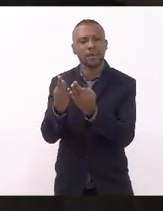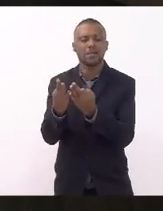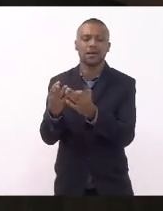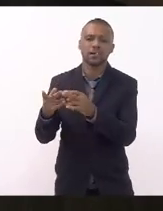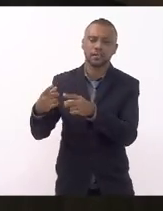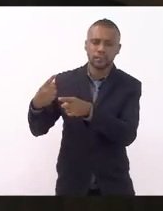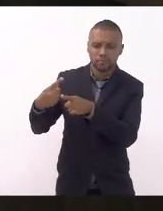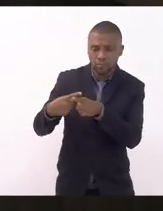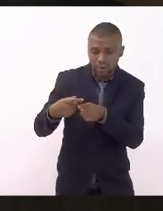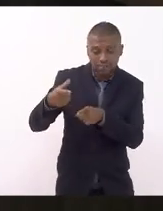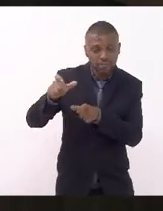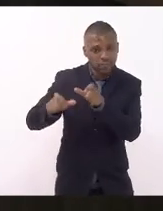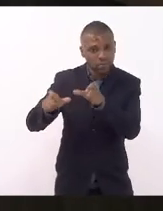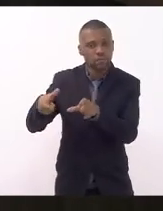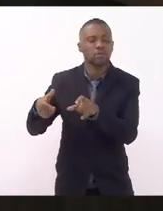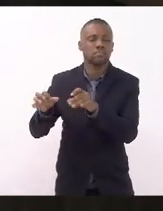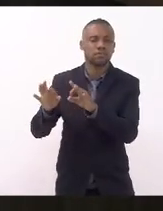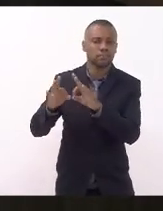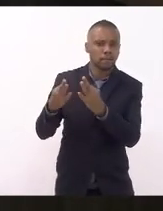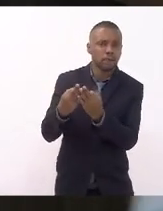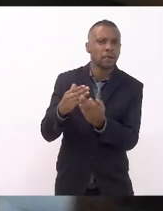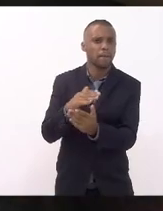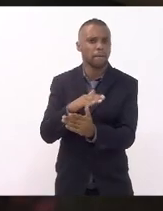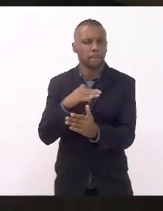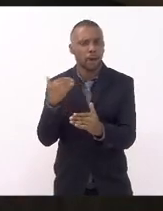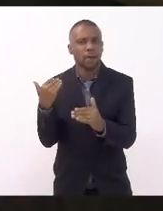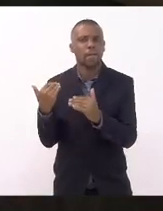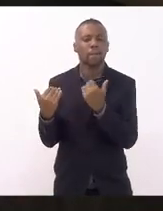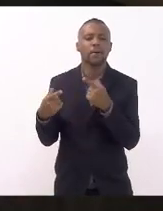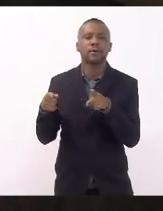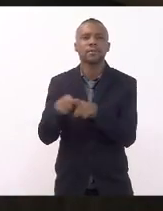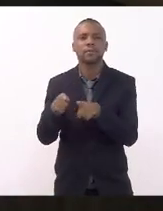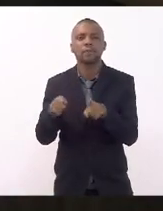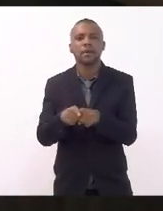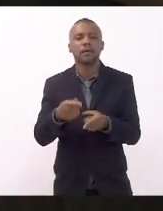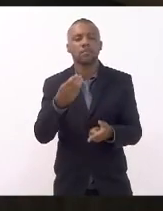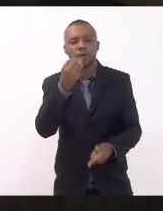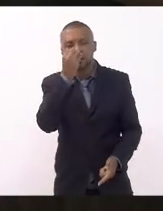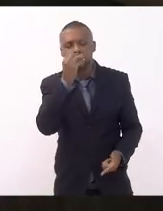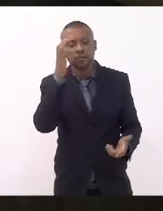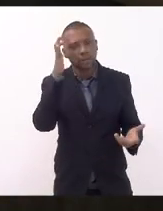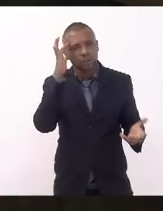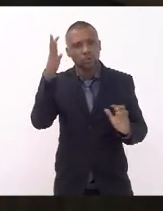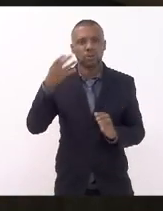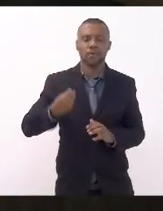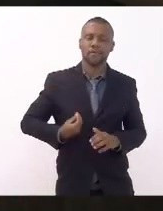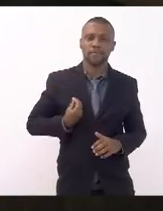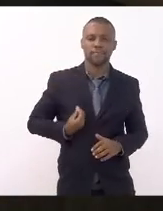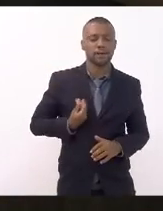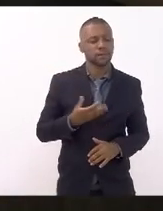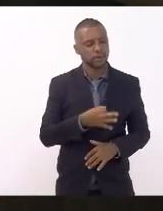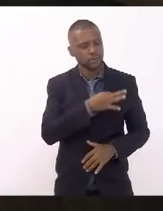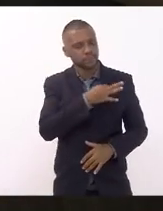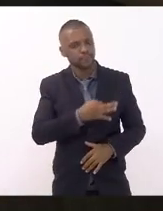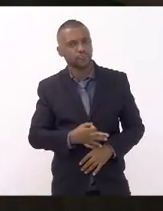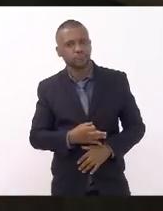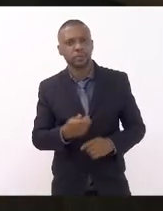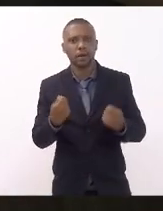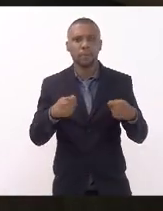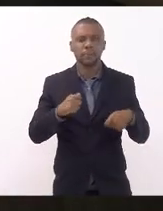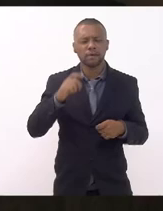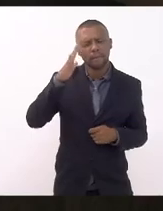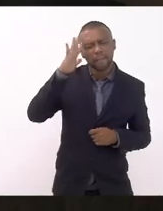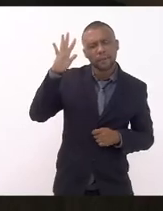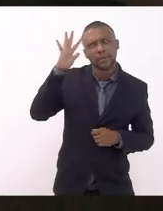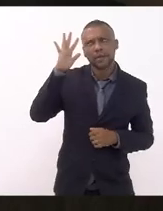de seus entes queridos, mas também do dilaceramento das condições objetivas de vida. É preciso pensar a pandemia